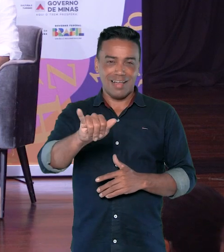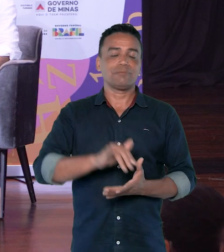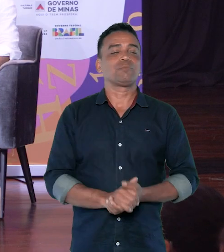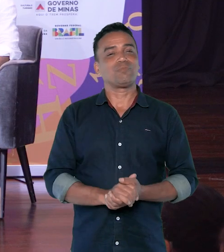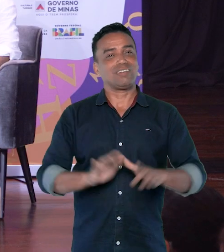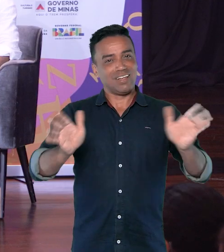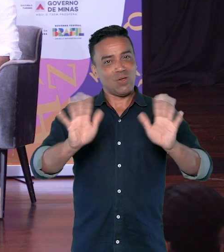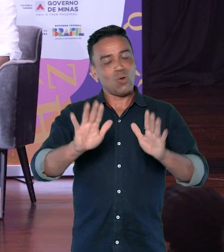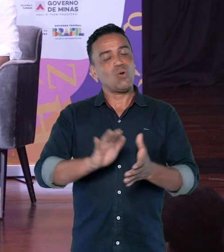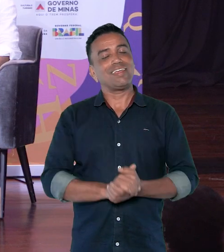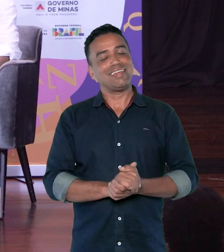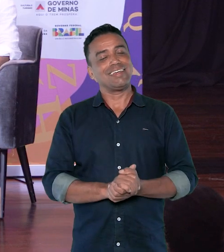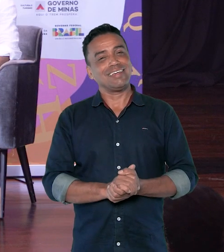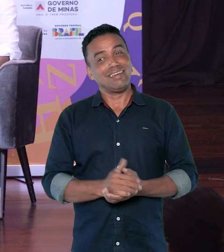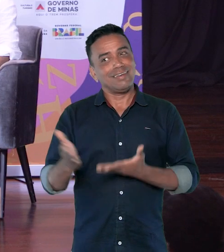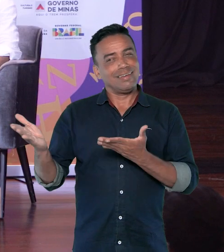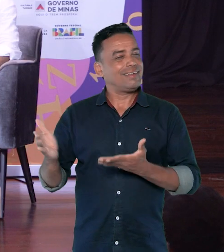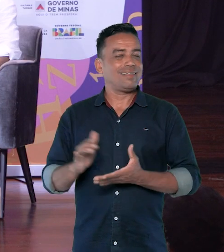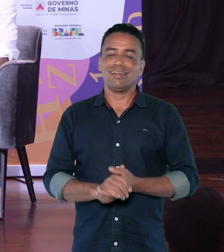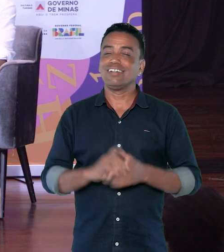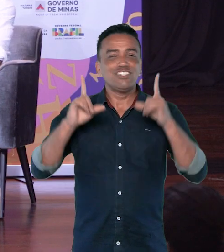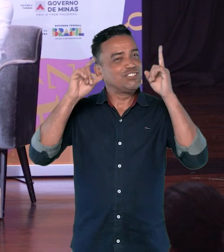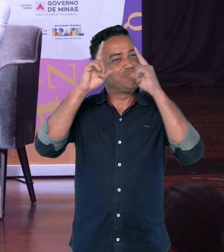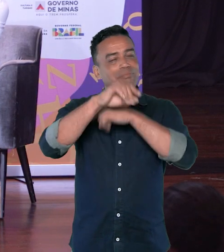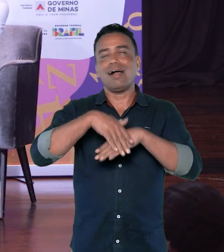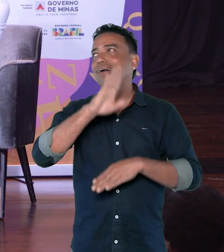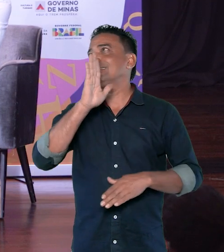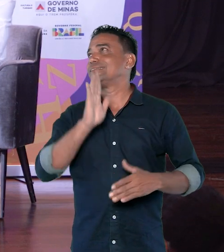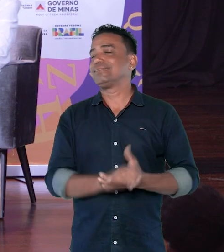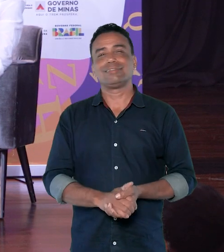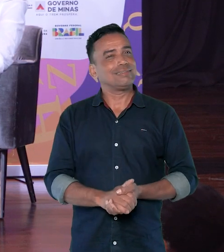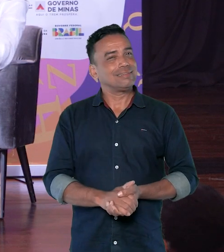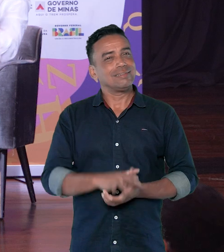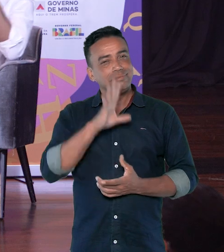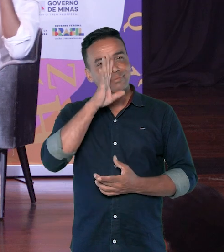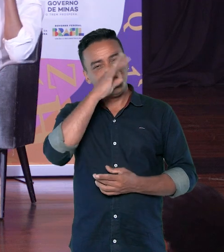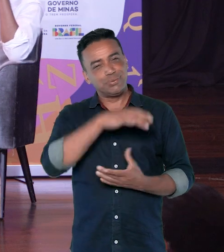Oi. Gente, ele é duro na queda, viu? Vou avisando.